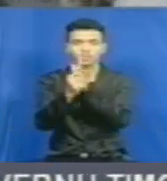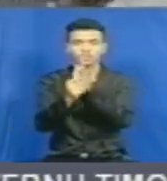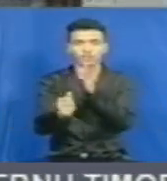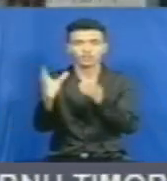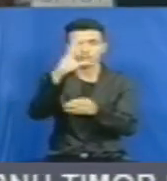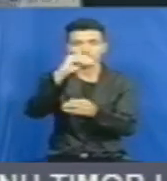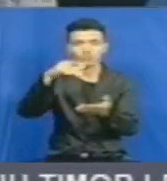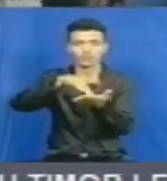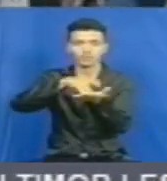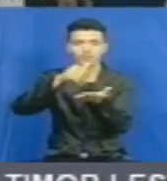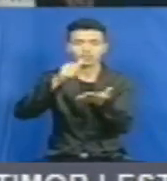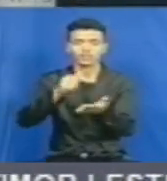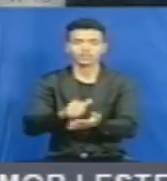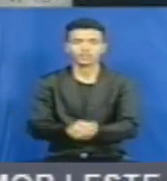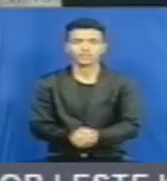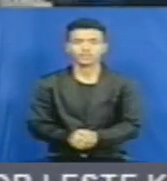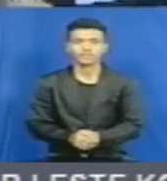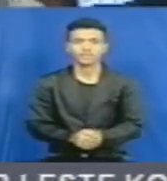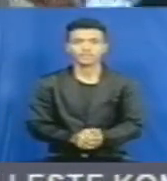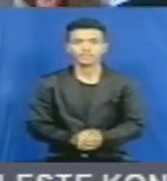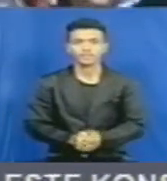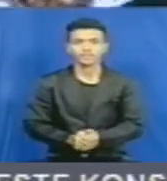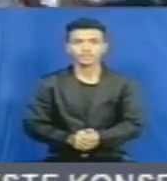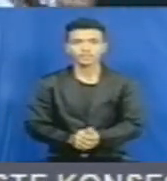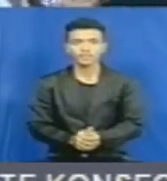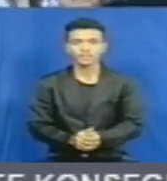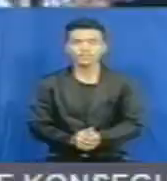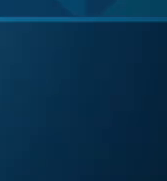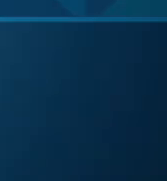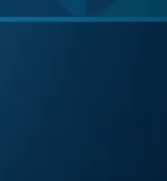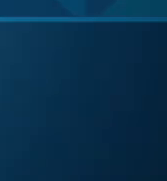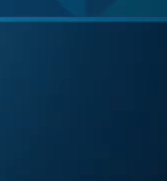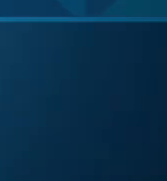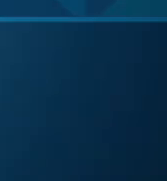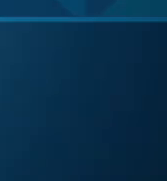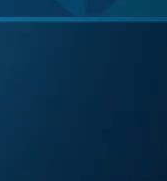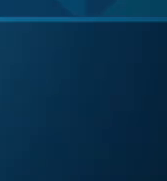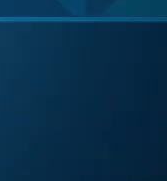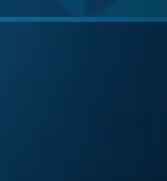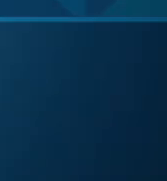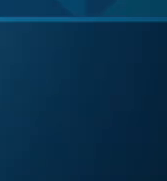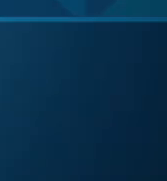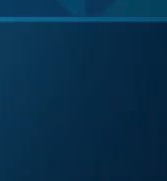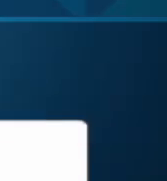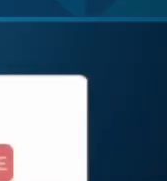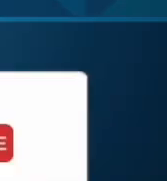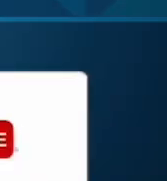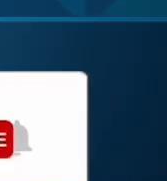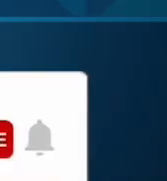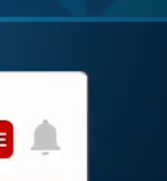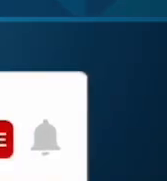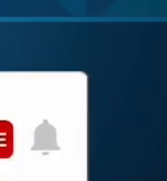no rinso. Manuel Alves, ba RTTL. Atuhetan informação factuais